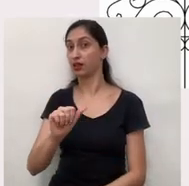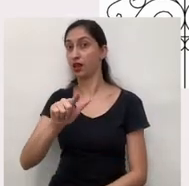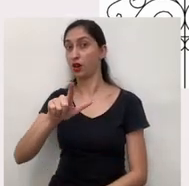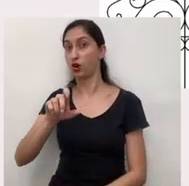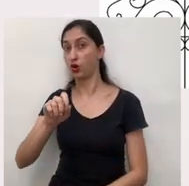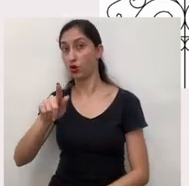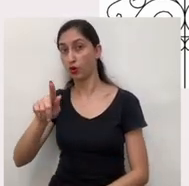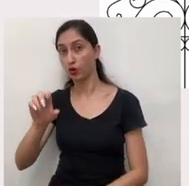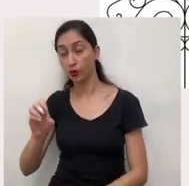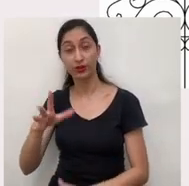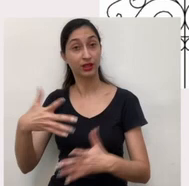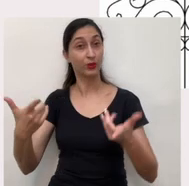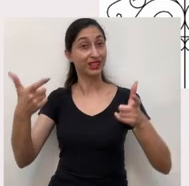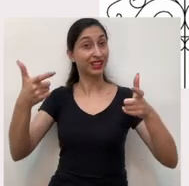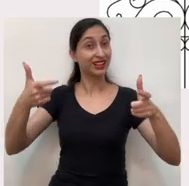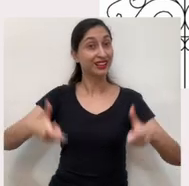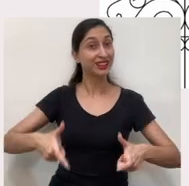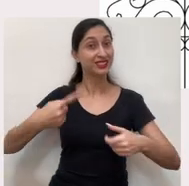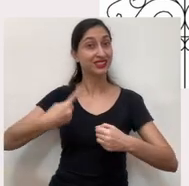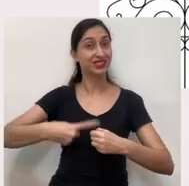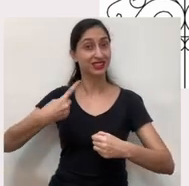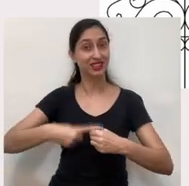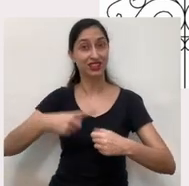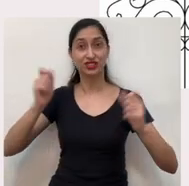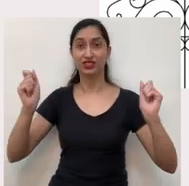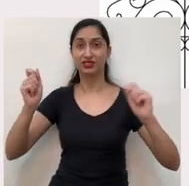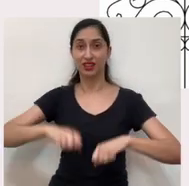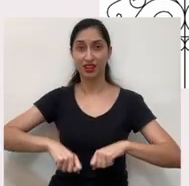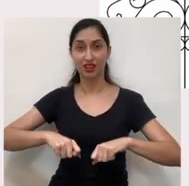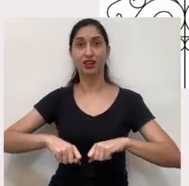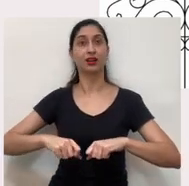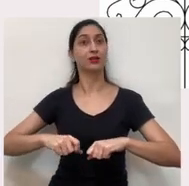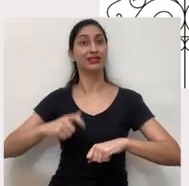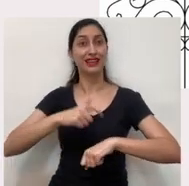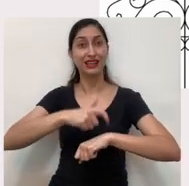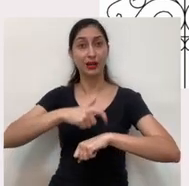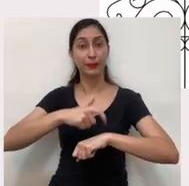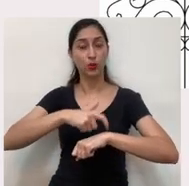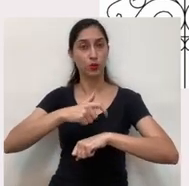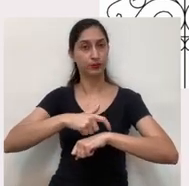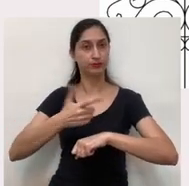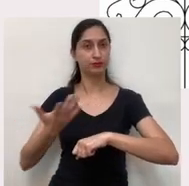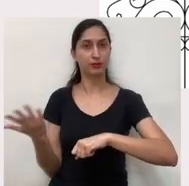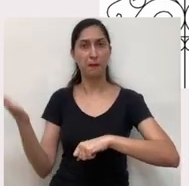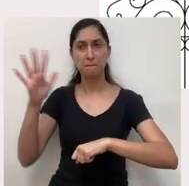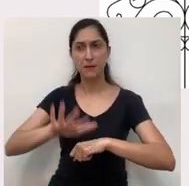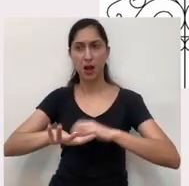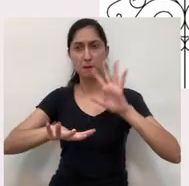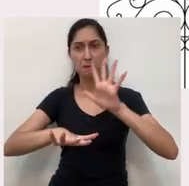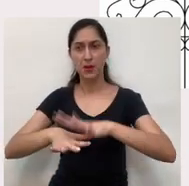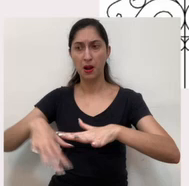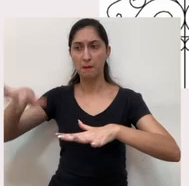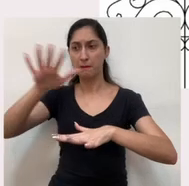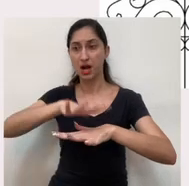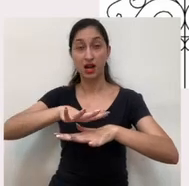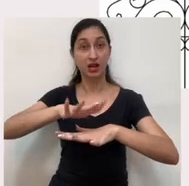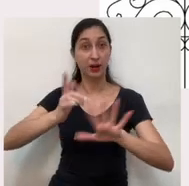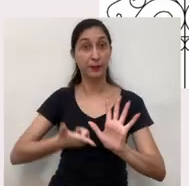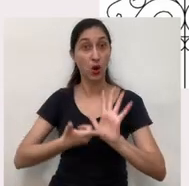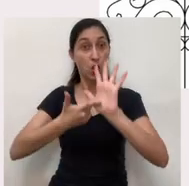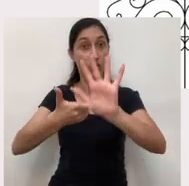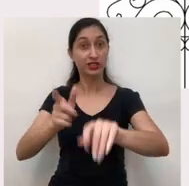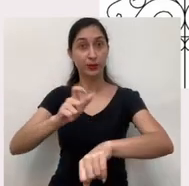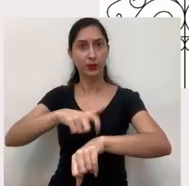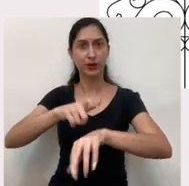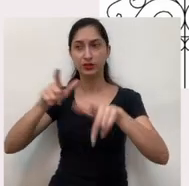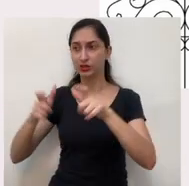Então, a cidade é esse lugar de sobreposição de muitos tempos que remetem a espacialidades muito distintas,